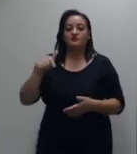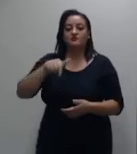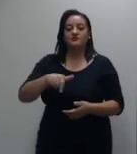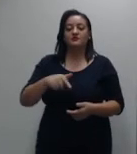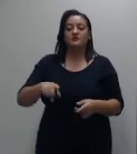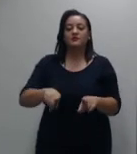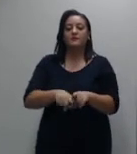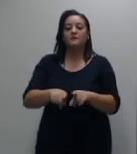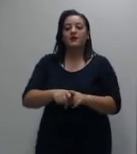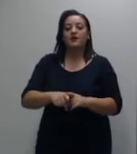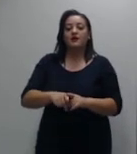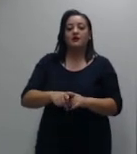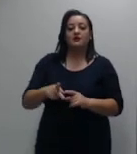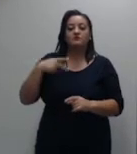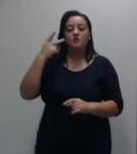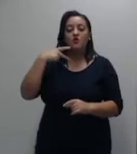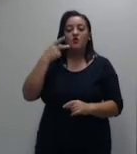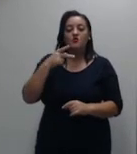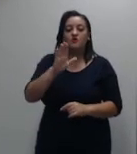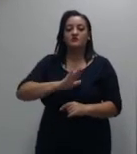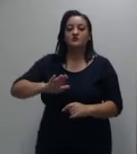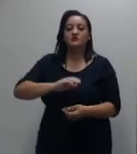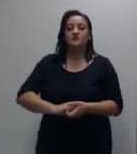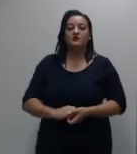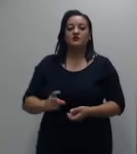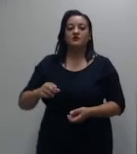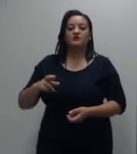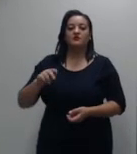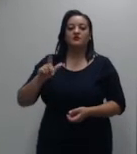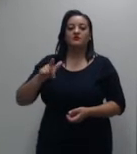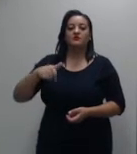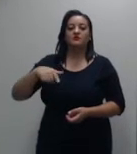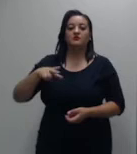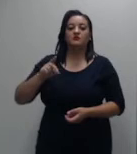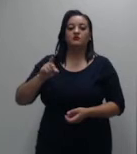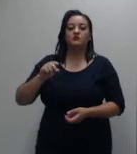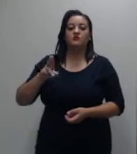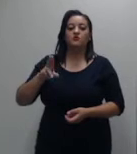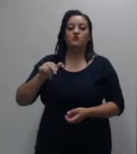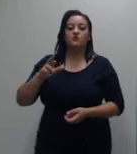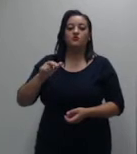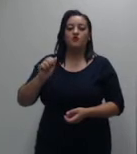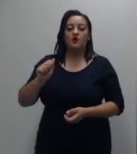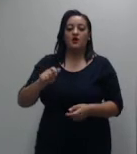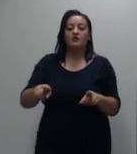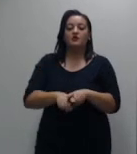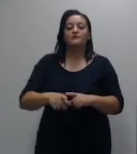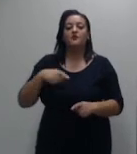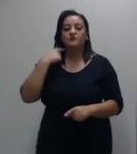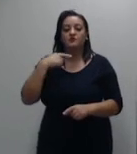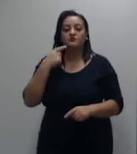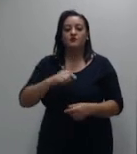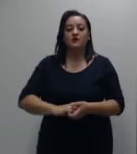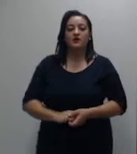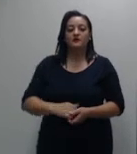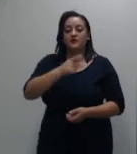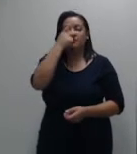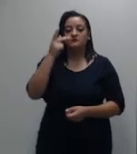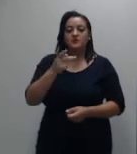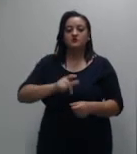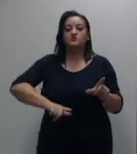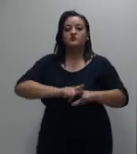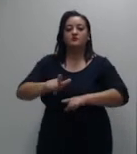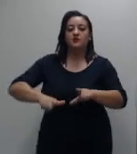procurador da república Editora senhoras e senhores advogados e advogados servidores servidores